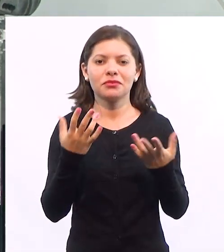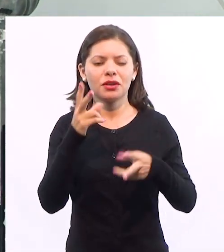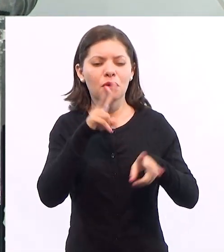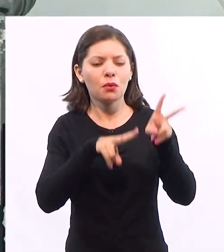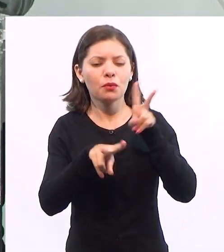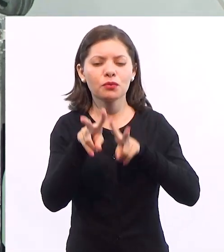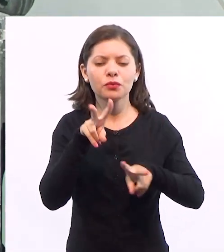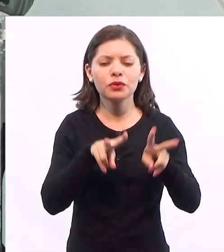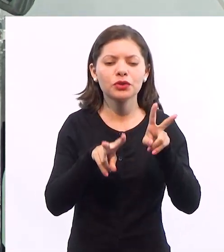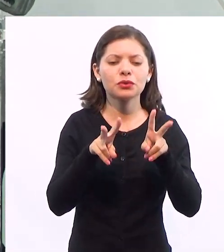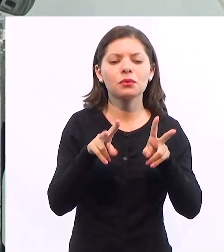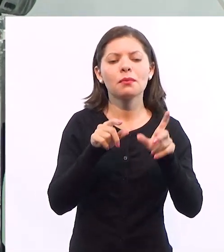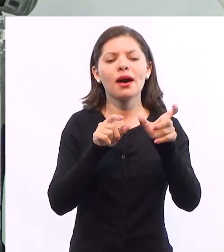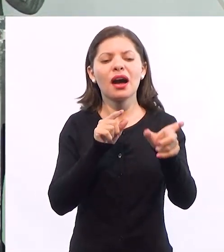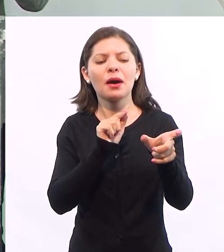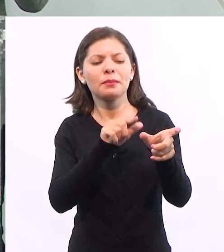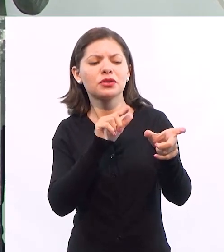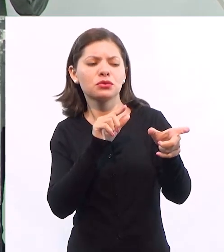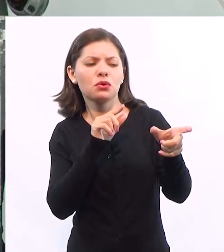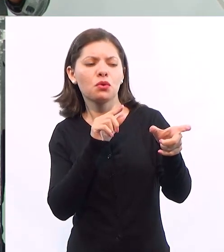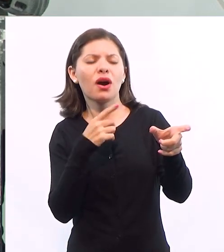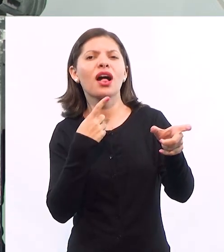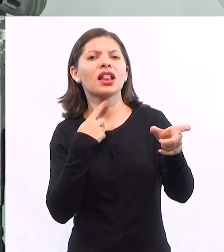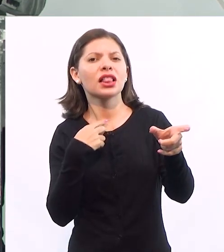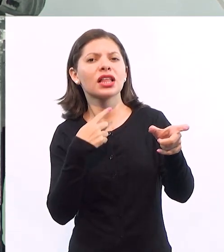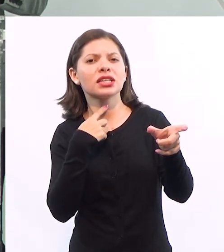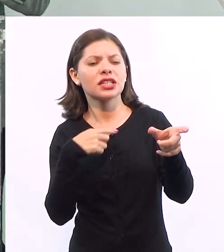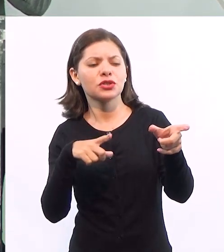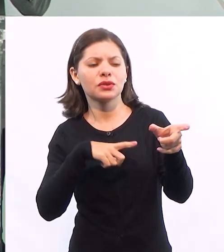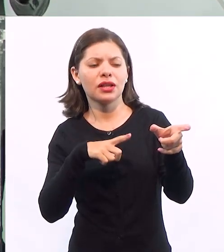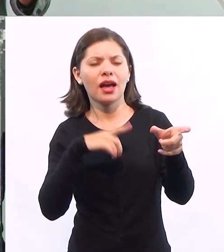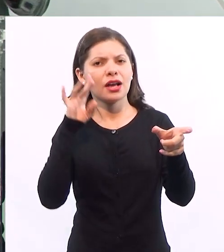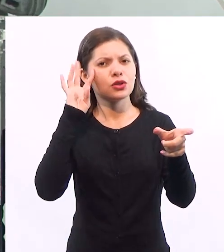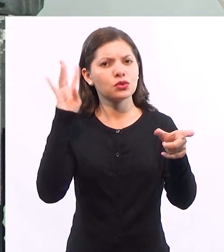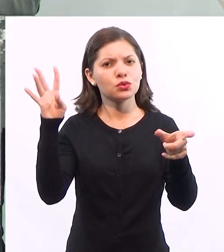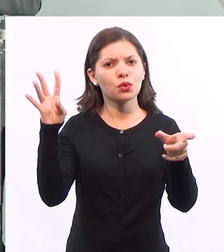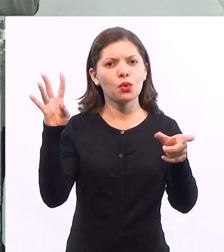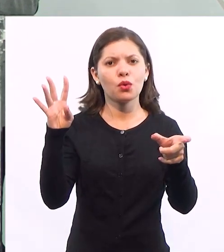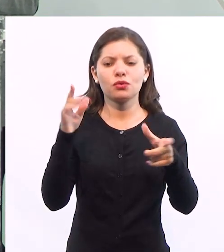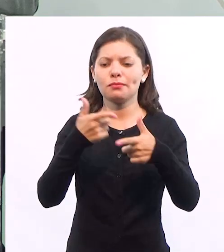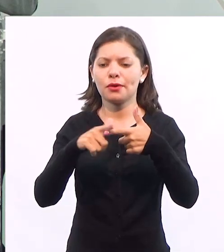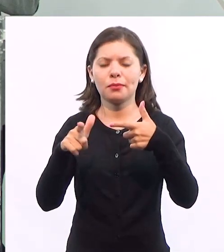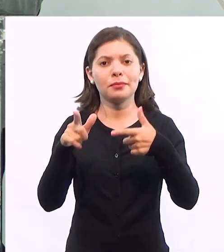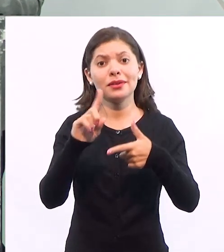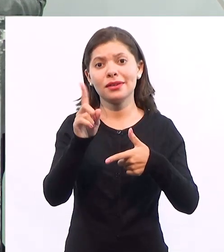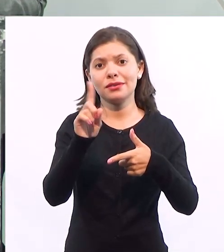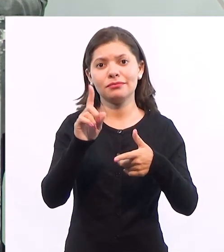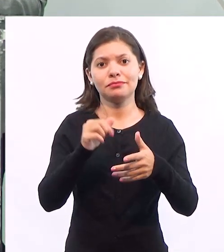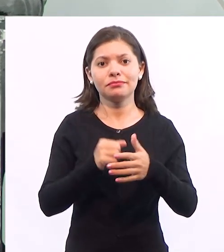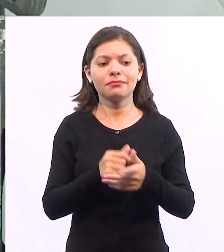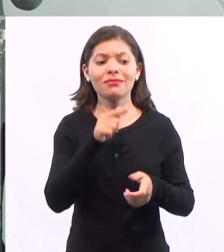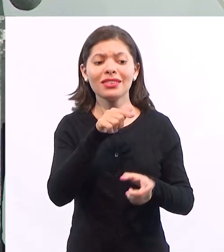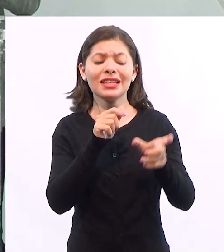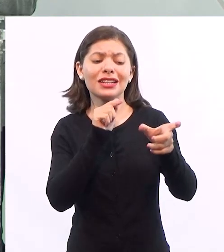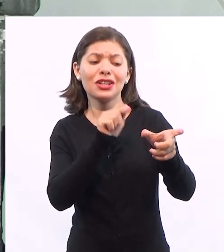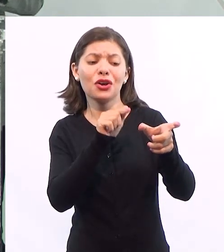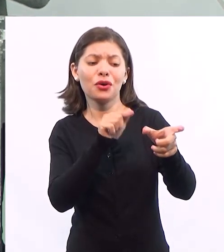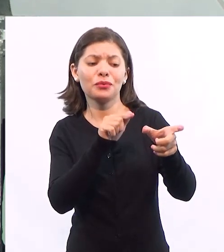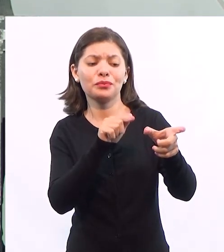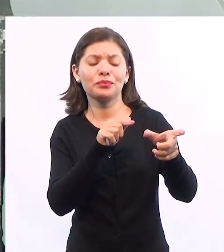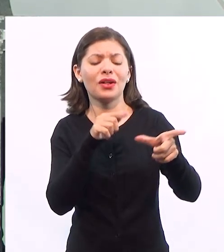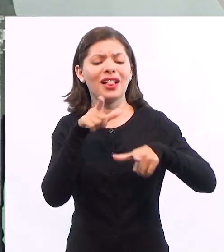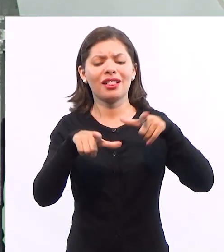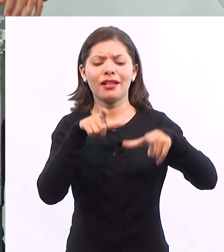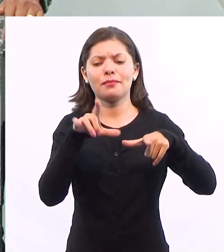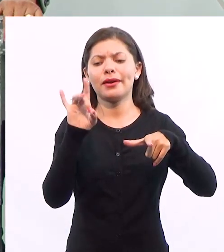era visto como alguém que tinha desejos, problemas, né? Que tinha sonhos, objetivos e tudo mais. Está ali para trabalhar, é o homo econômicos,